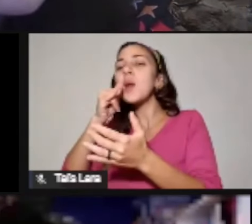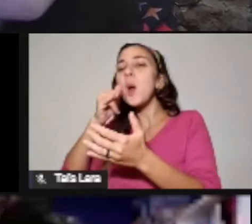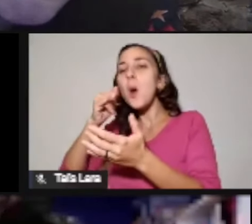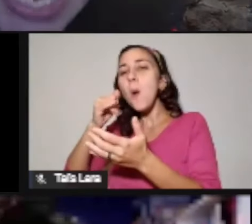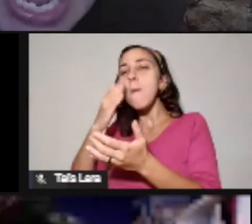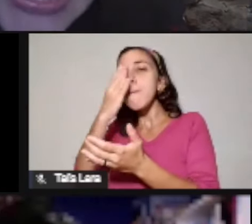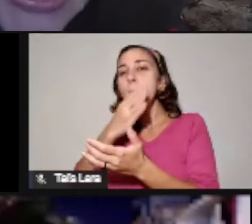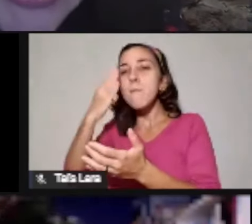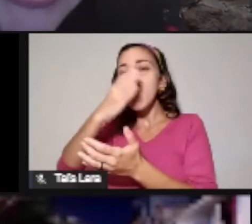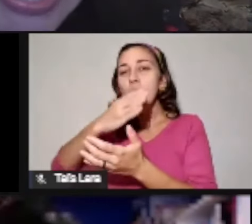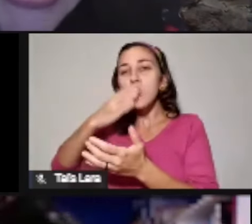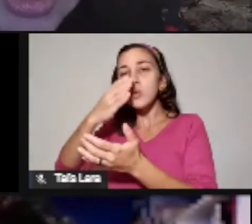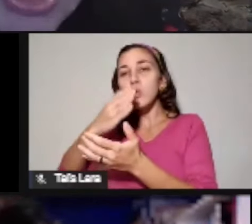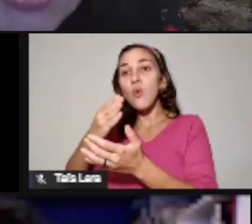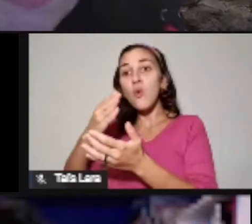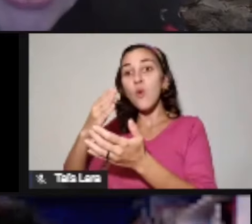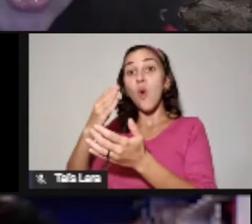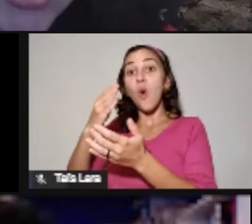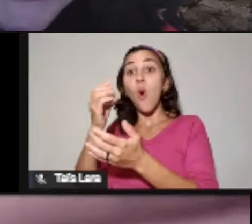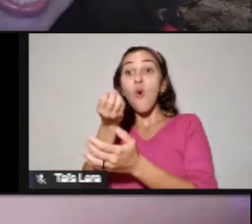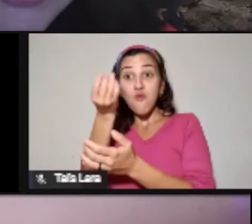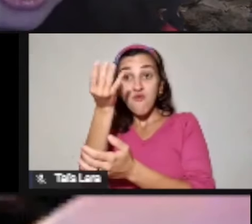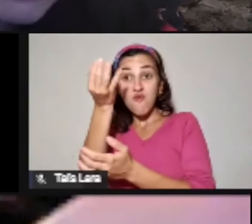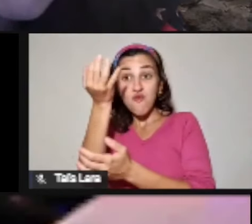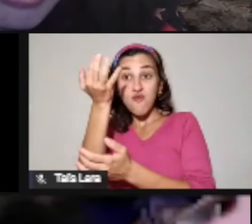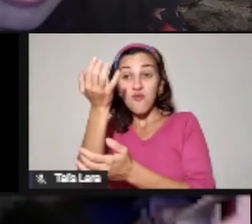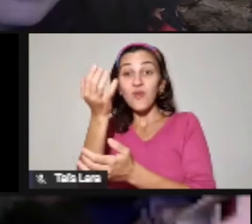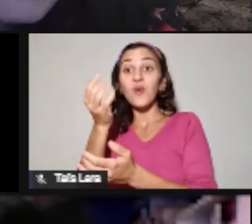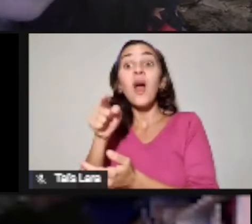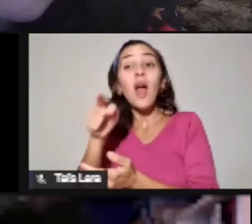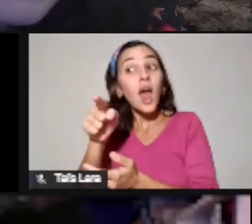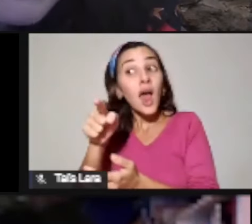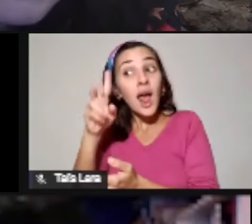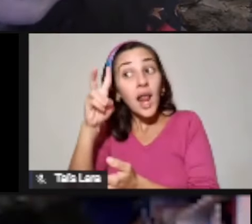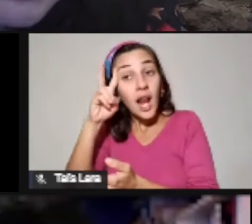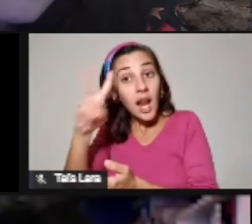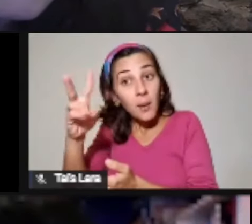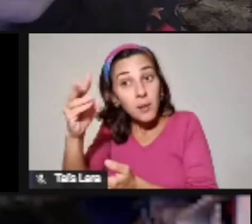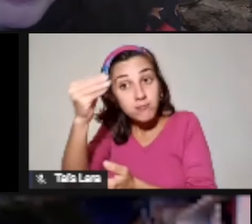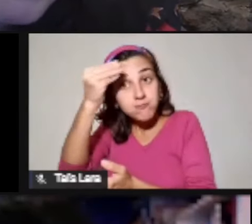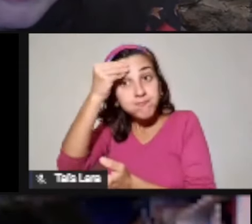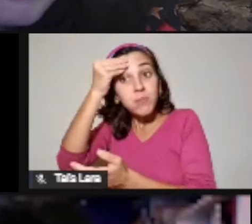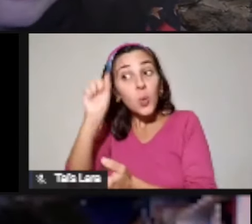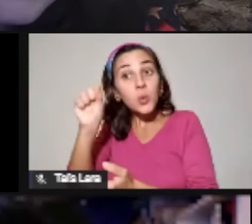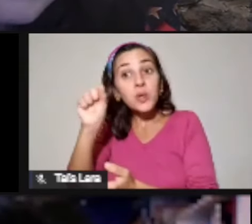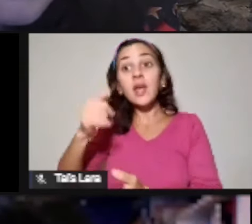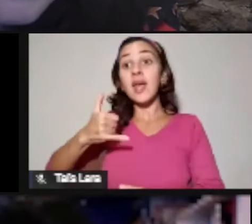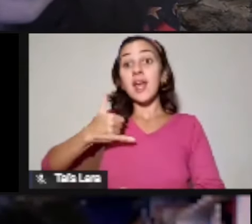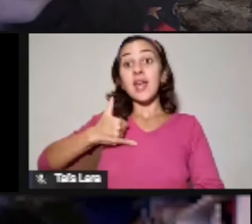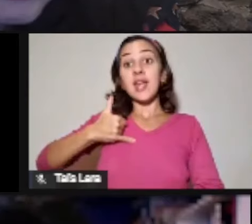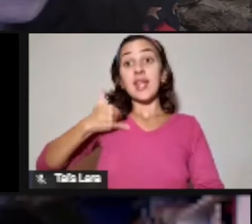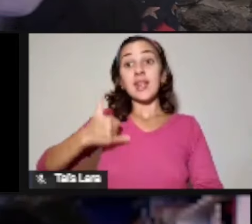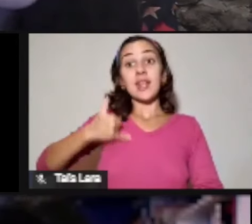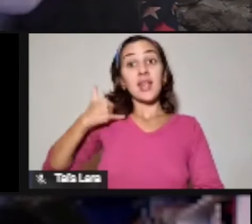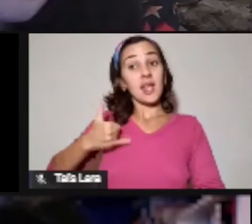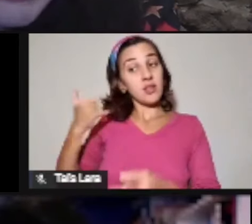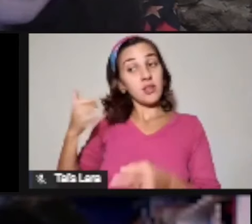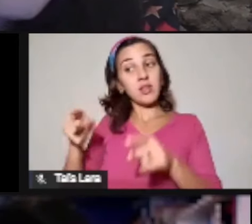criança lembrar da data de nascimento ou da idade, tá? Que vai ser necessário também para a criança fazer a